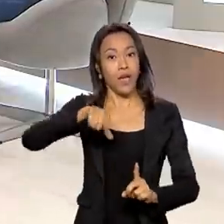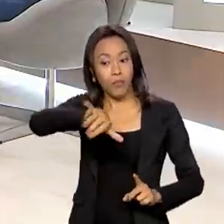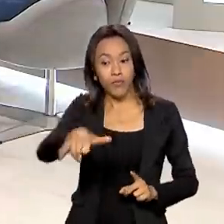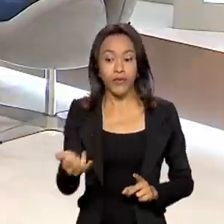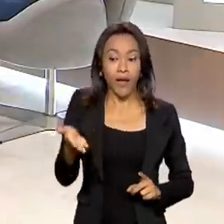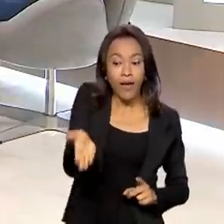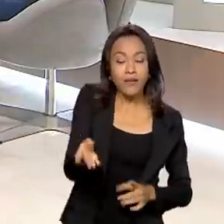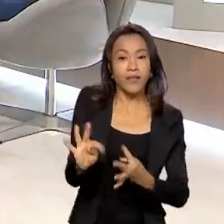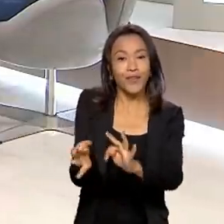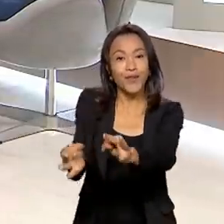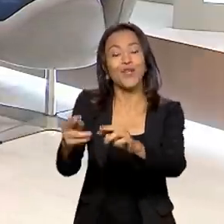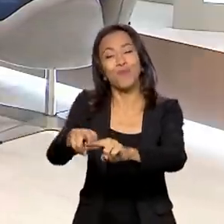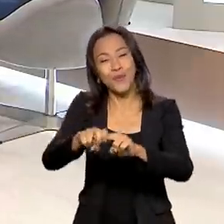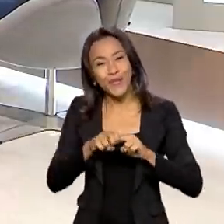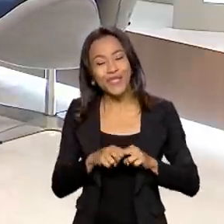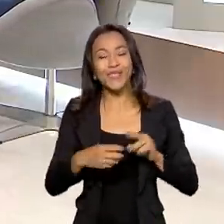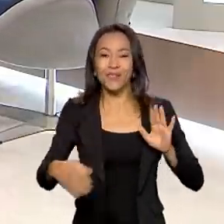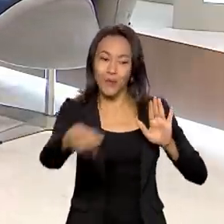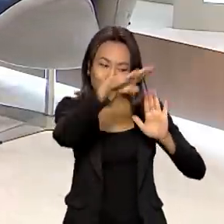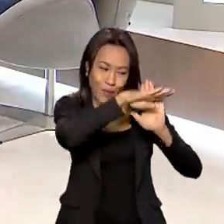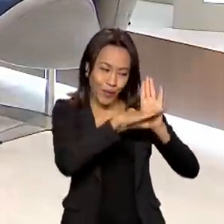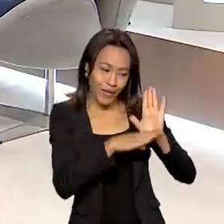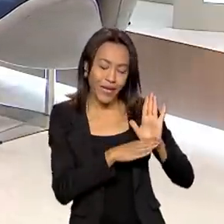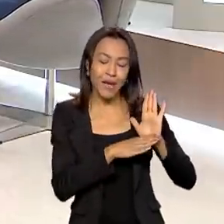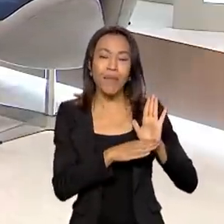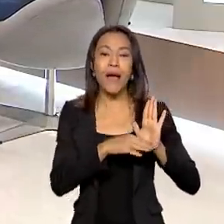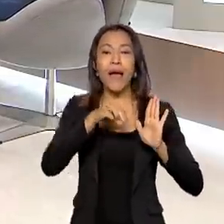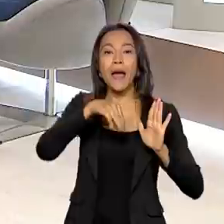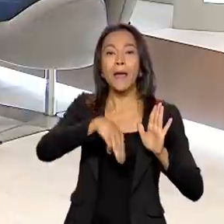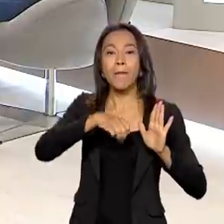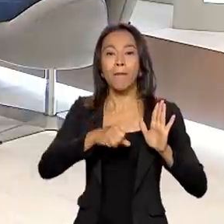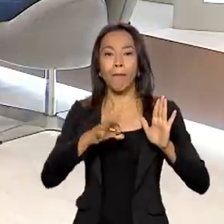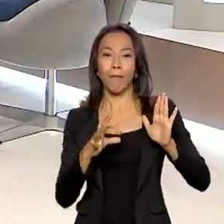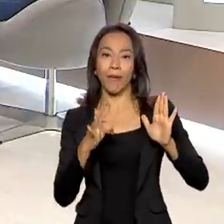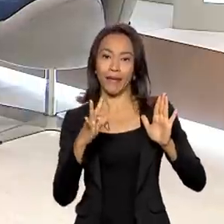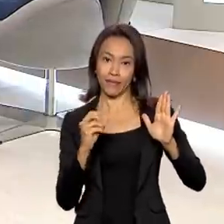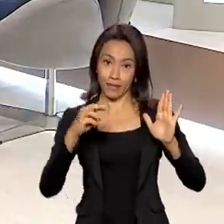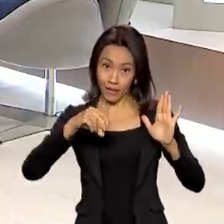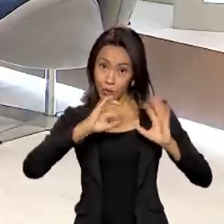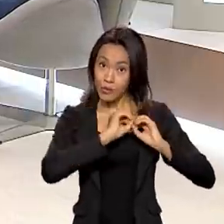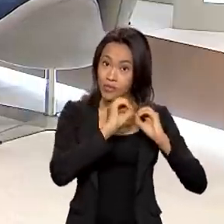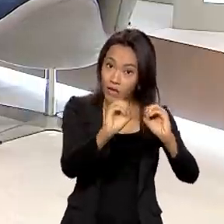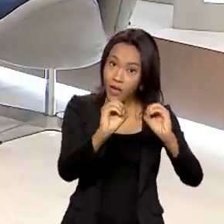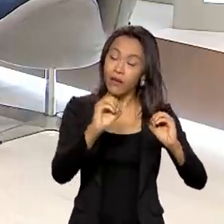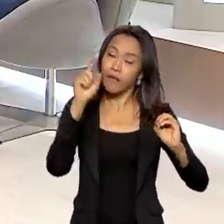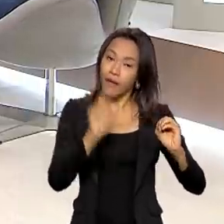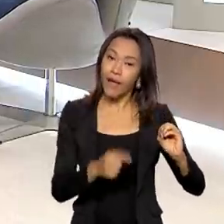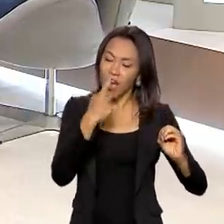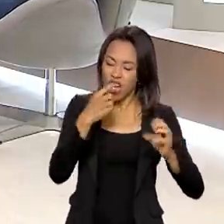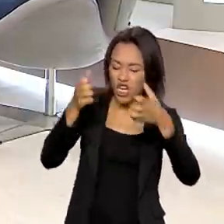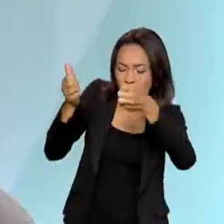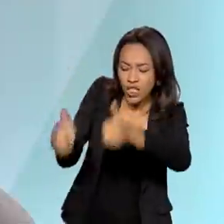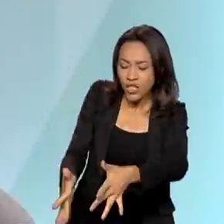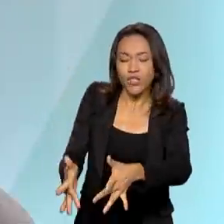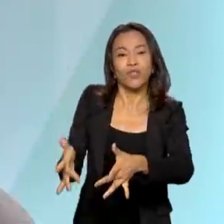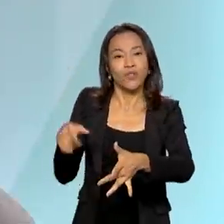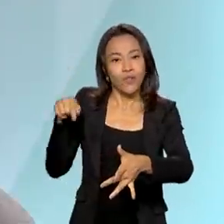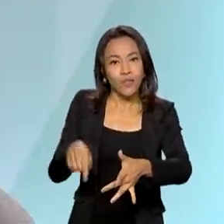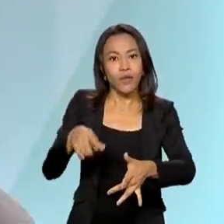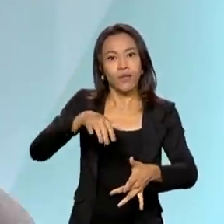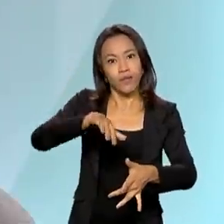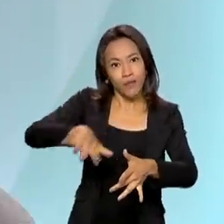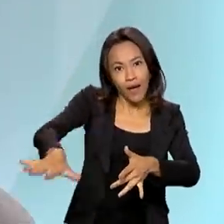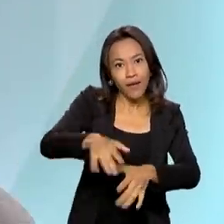É para isso que vem o programa Metano Zero, baseado em resíduos orgânicos, em lixo orgânico da agricultura, que é um grande